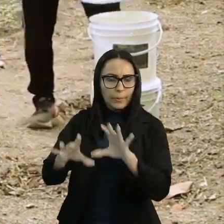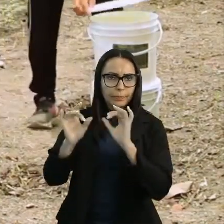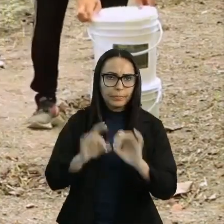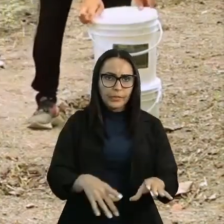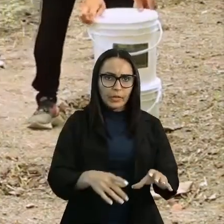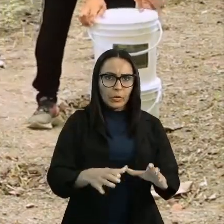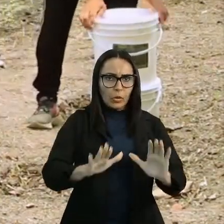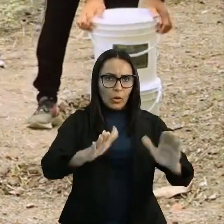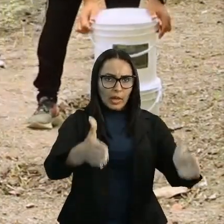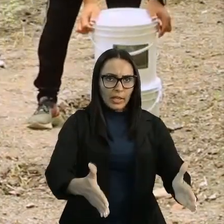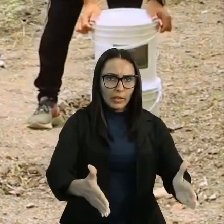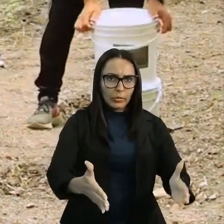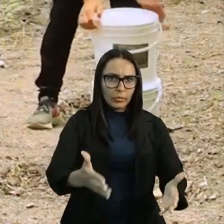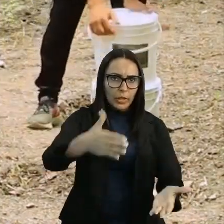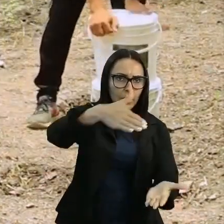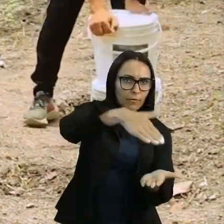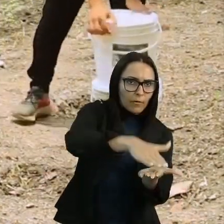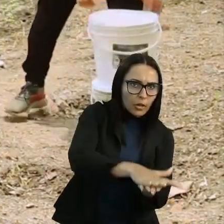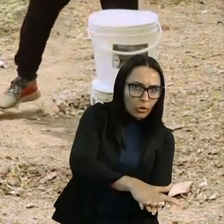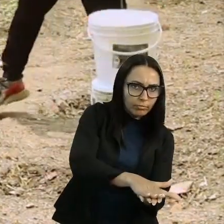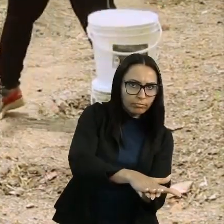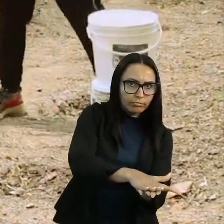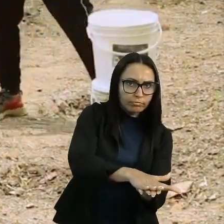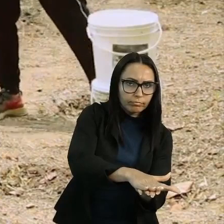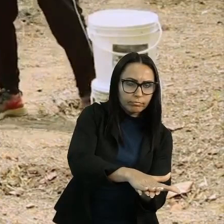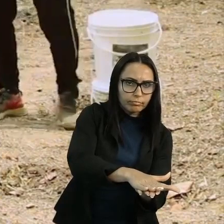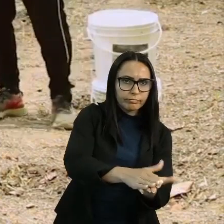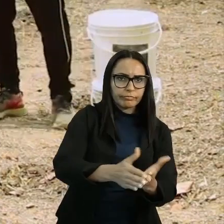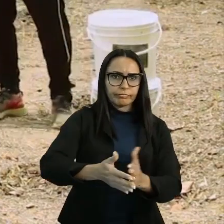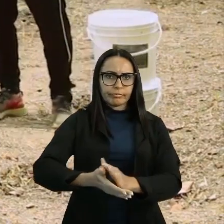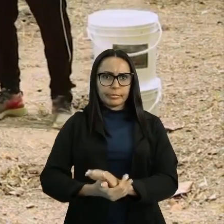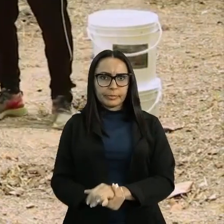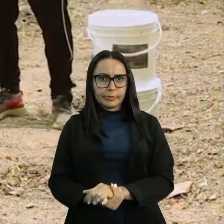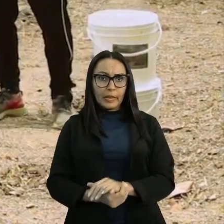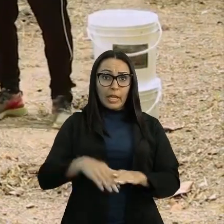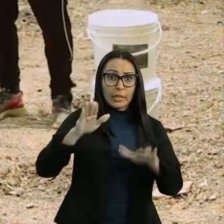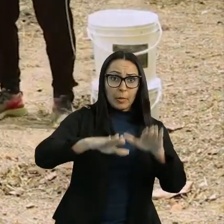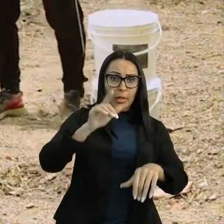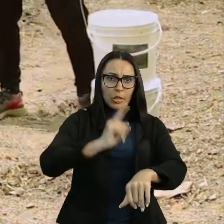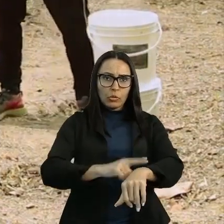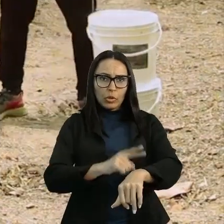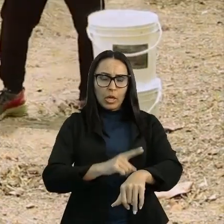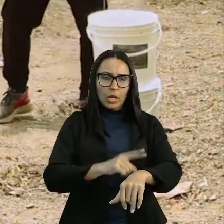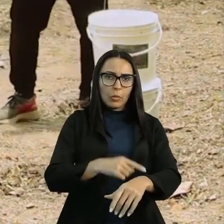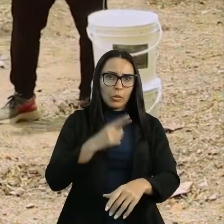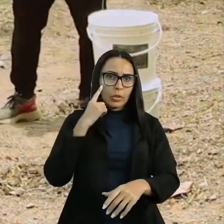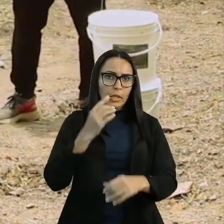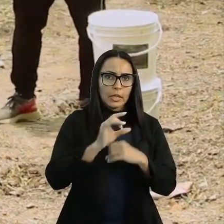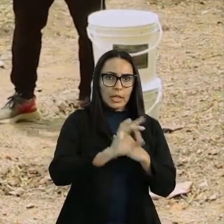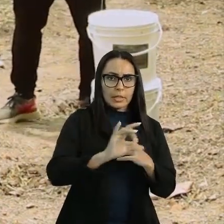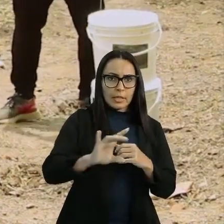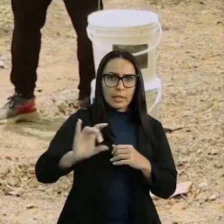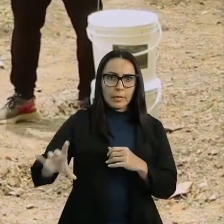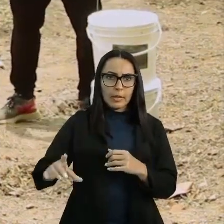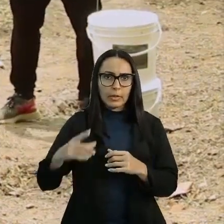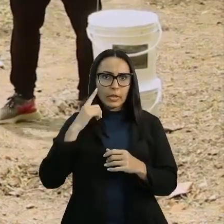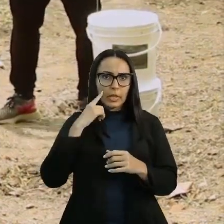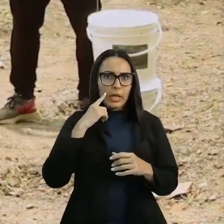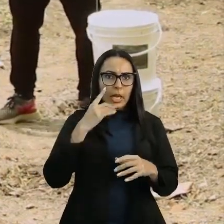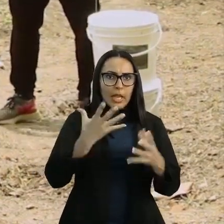aquelas cascas, gente, de verdura, de fruta. Exatamente. Do seu dia a dia, você vai fazer o seu almoço, também